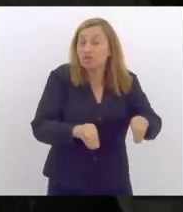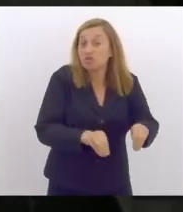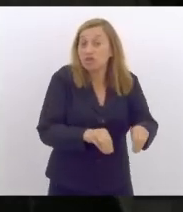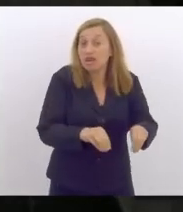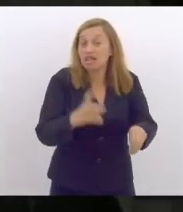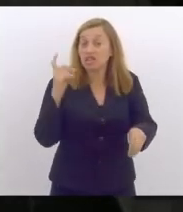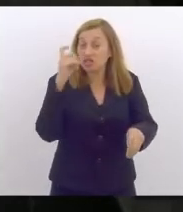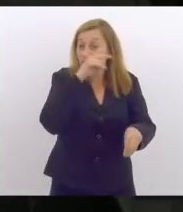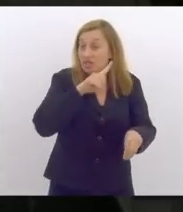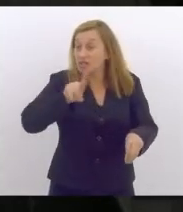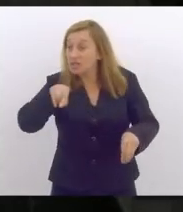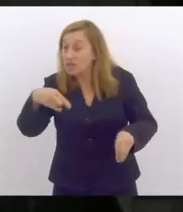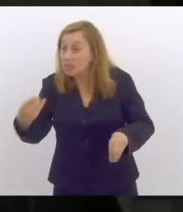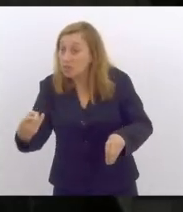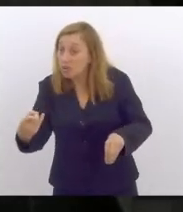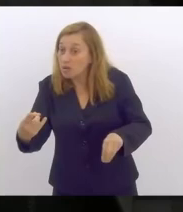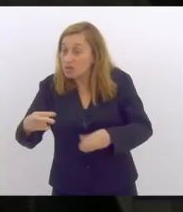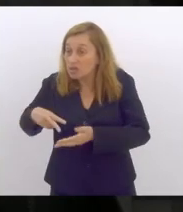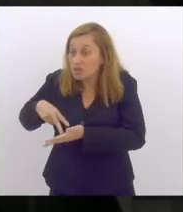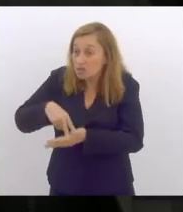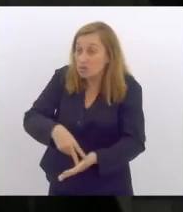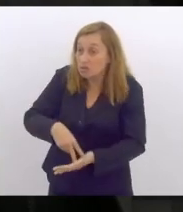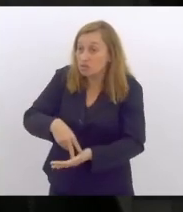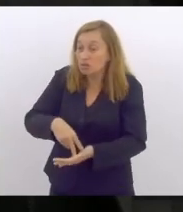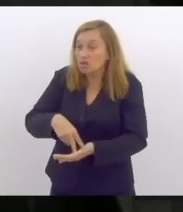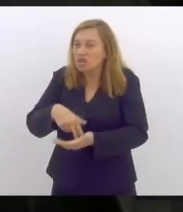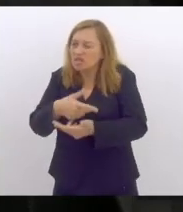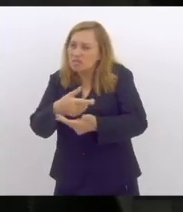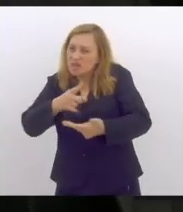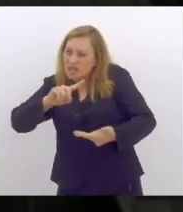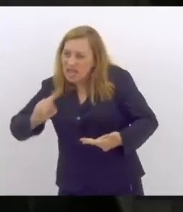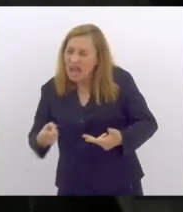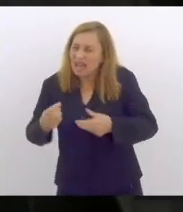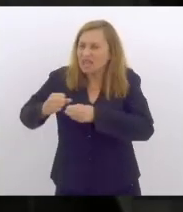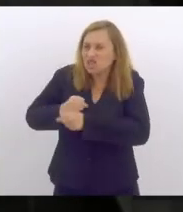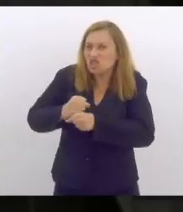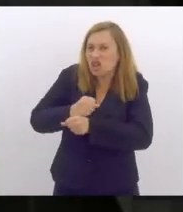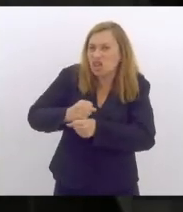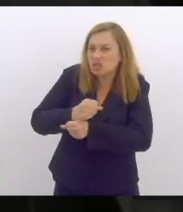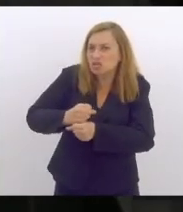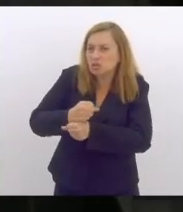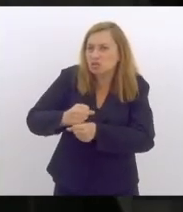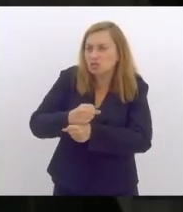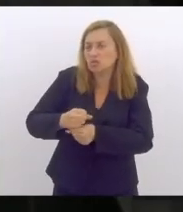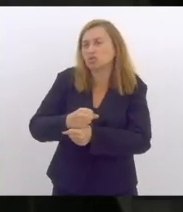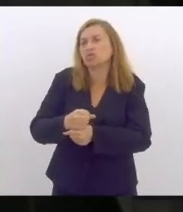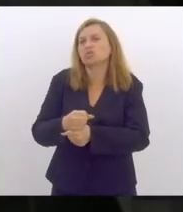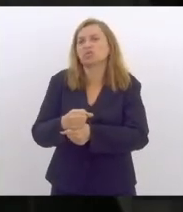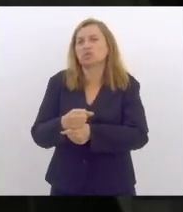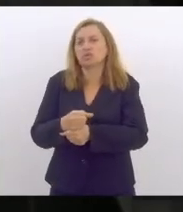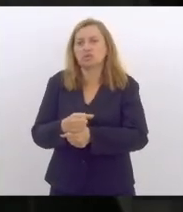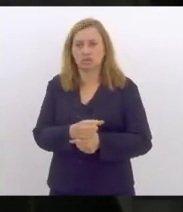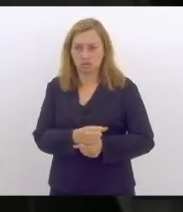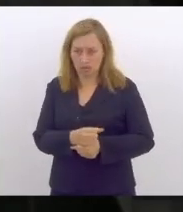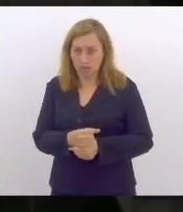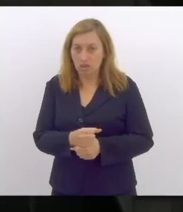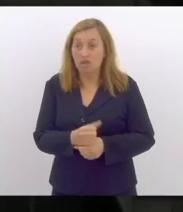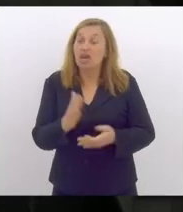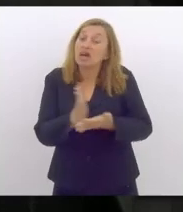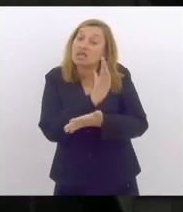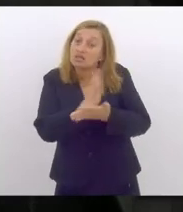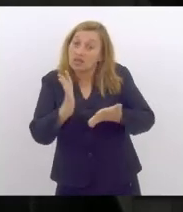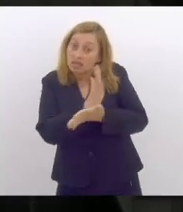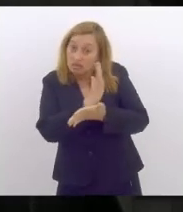depois se recuperou nos milhares de anos integralmente. Muitas